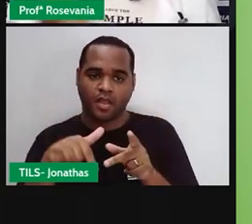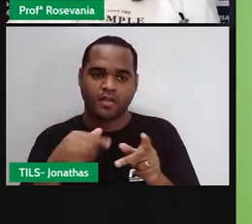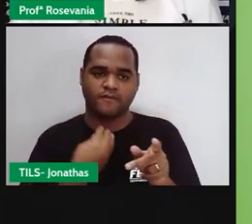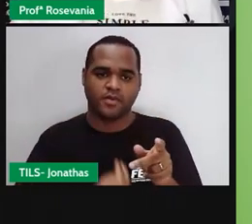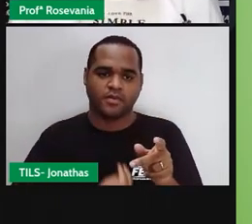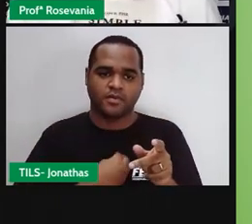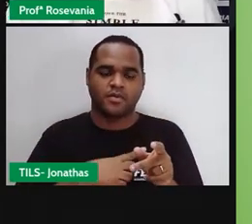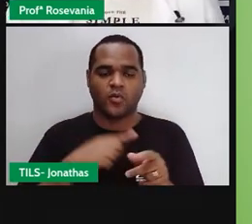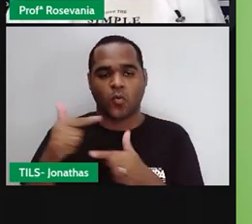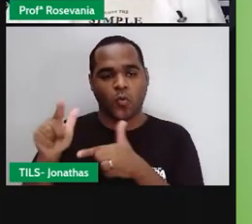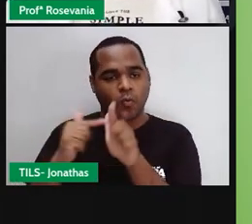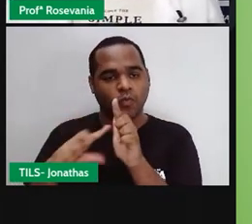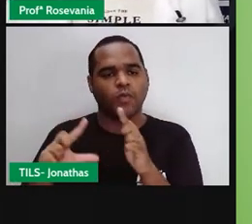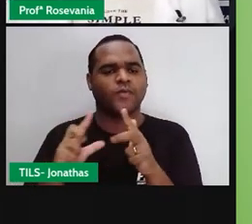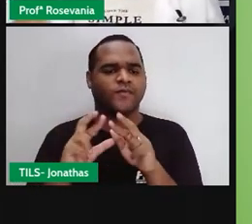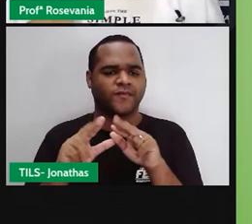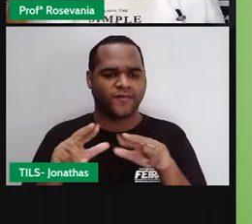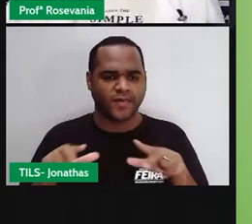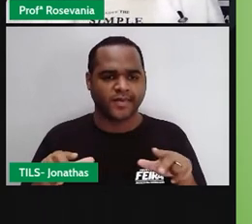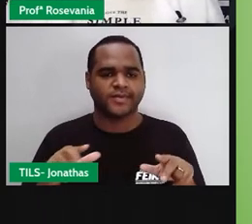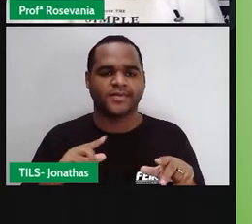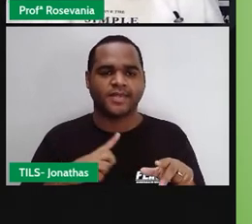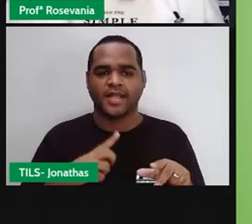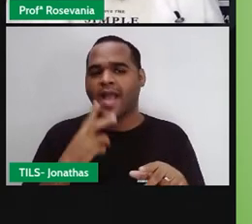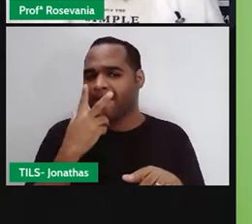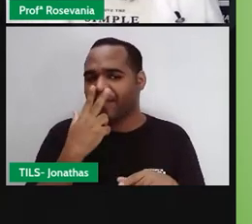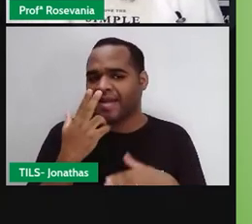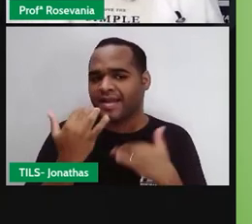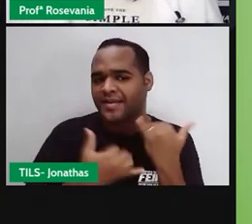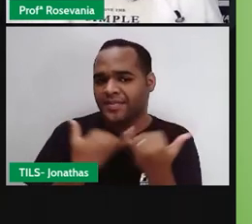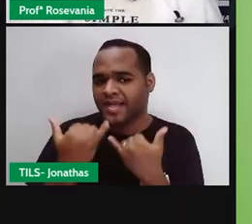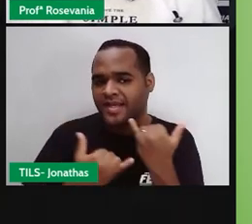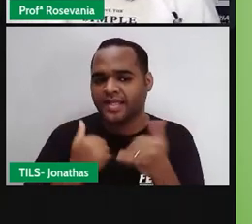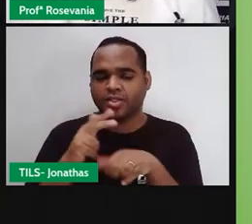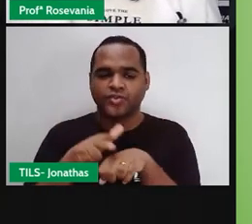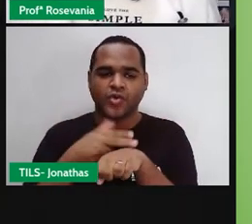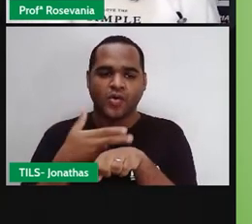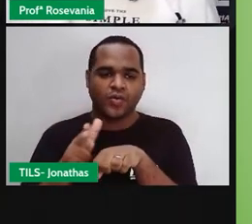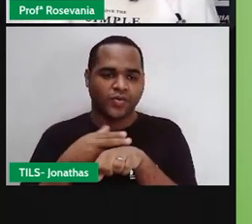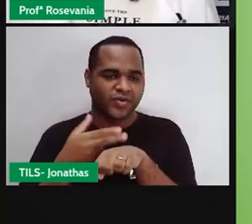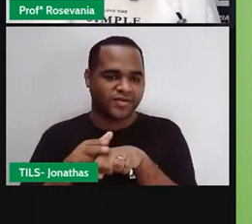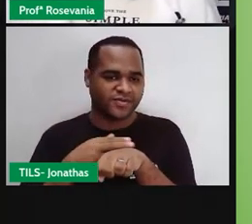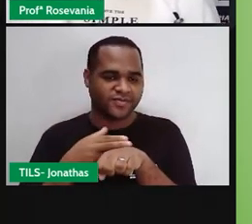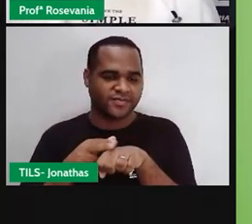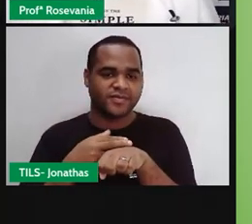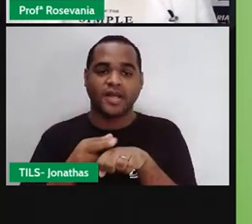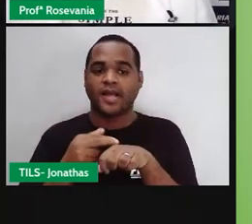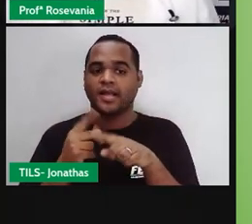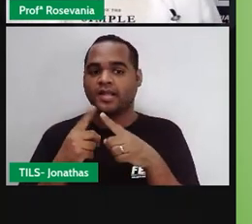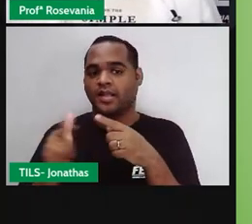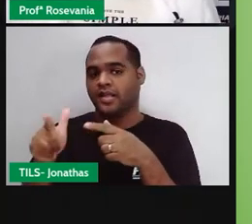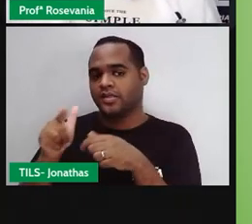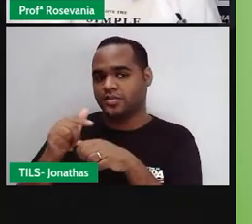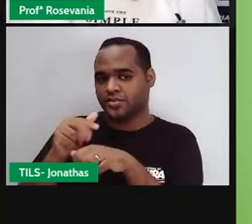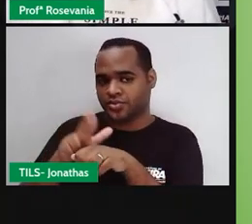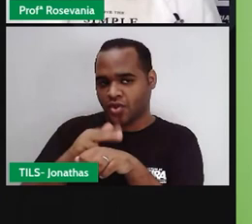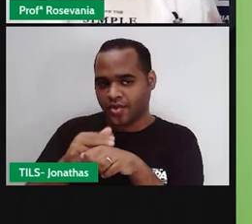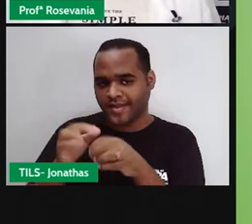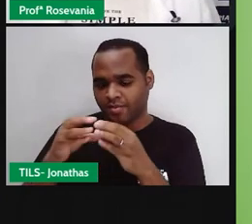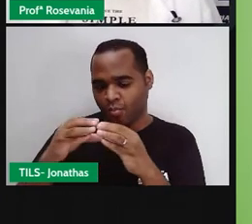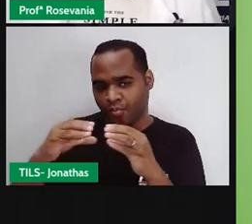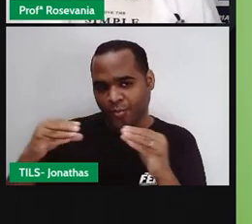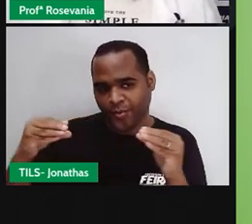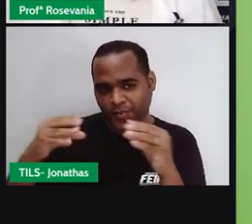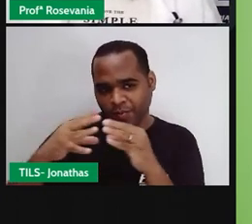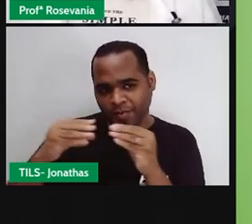e importa o produto, né? Tem até a brincadeirinha, né, do chocolate, que a gente, né, exporta o cacau e importa o